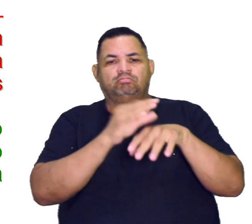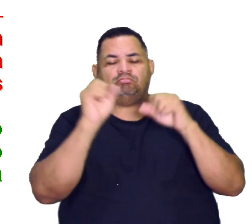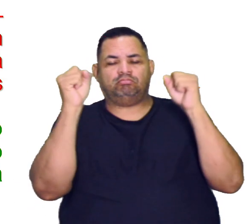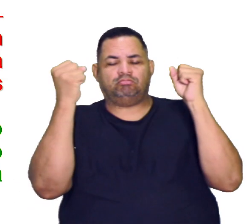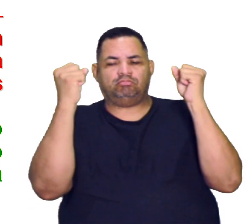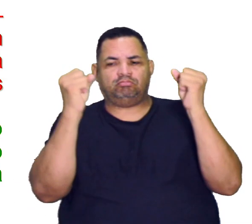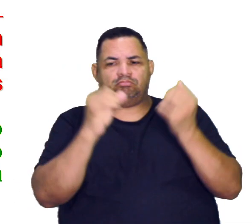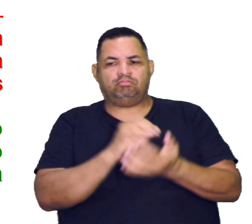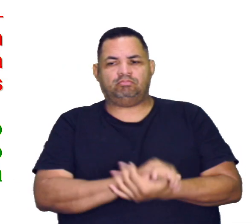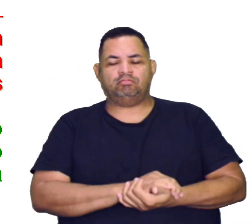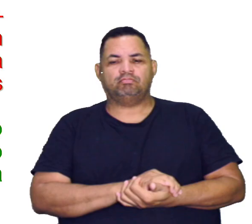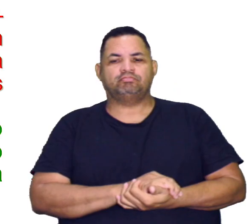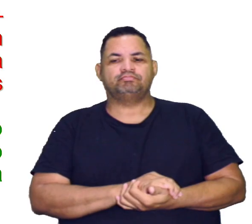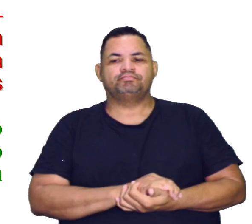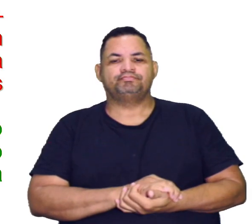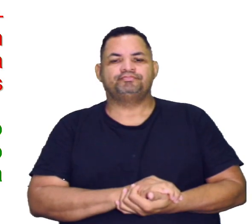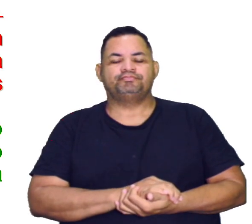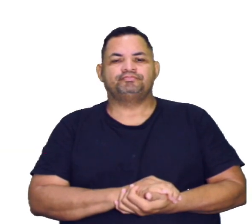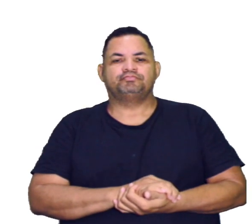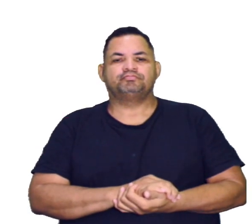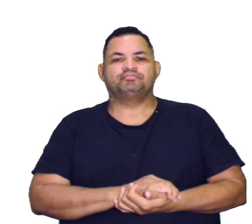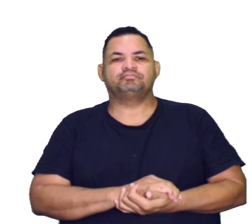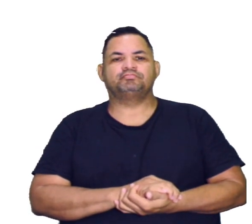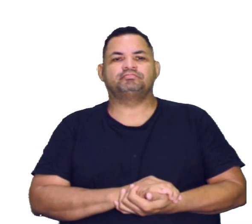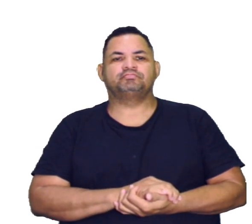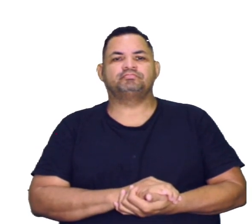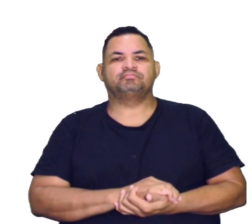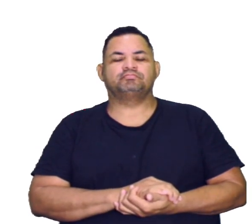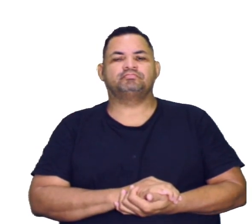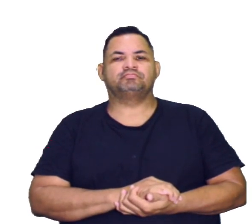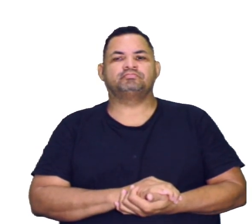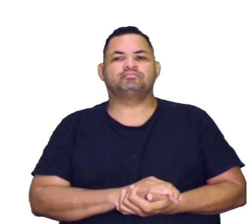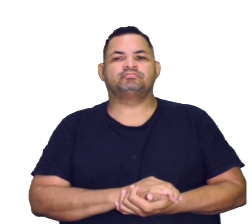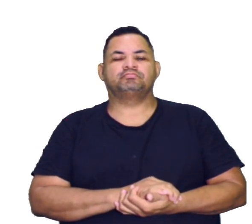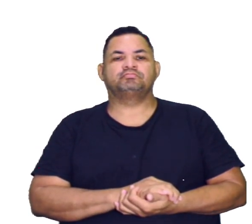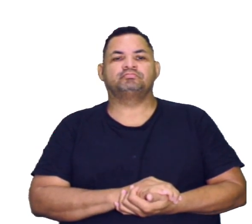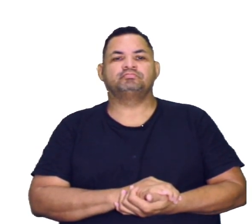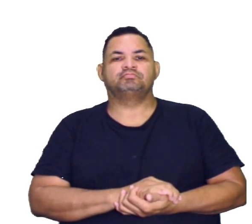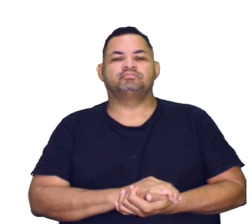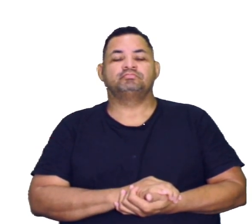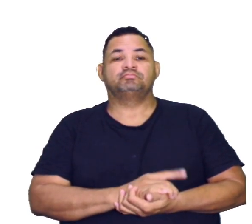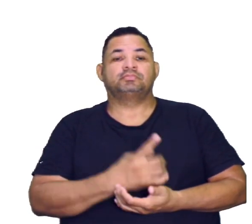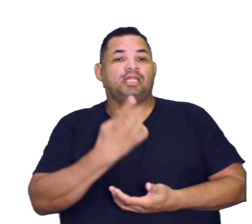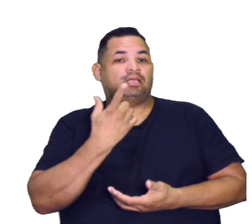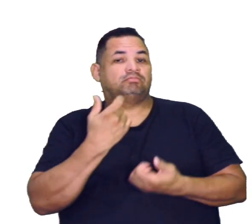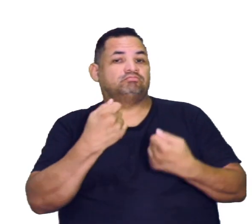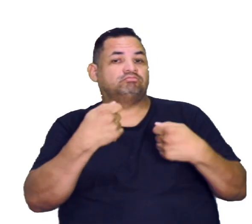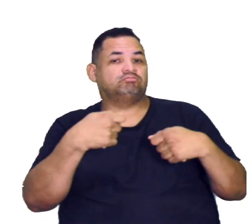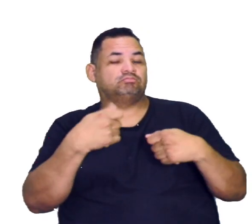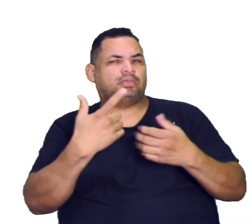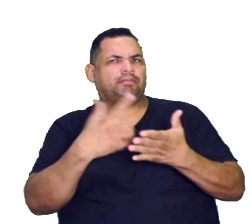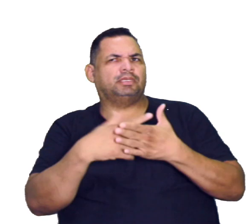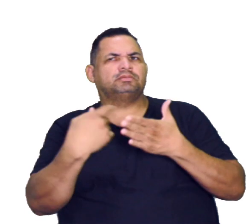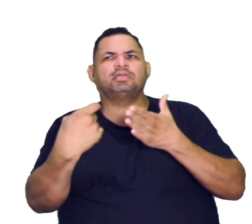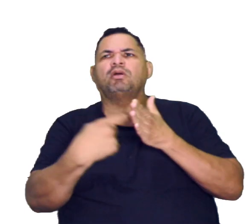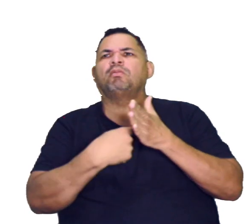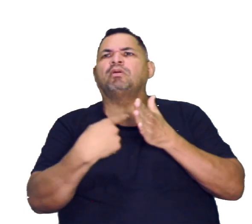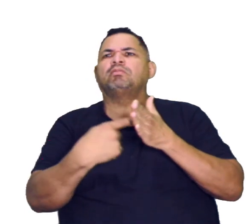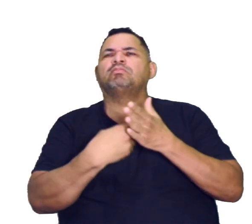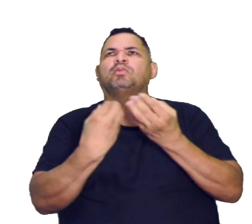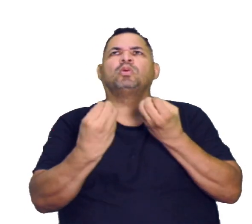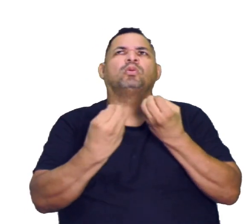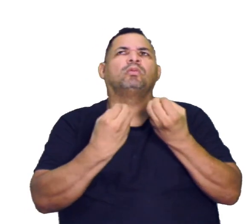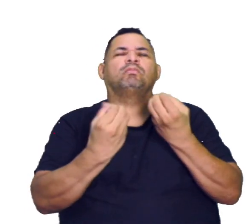bem? Muito bom! E aí, vocês podem agora começar a se perguntar, tá, prof,